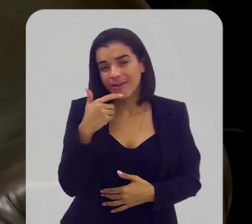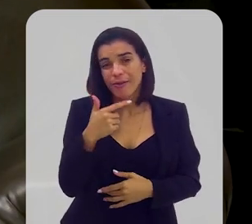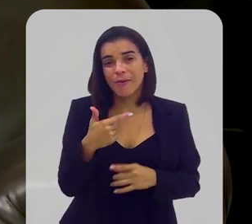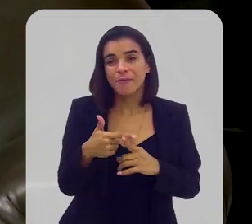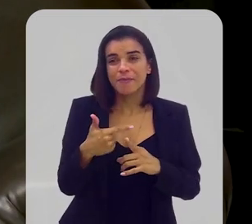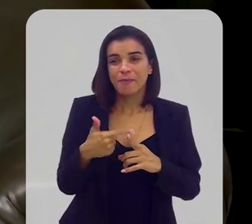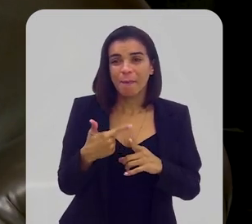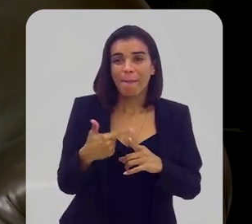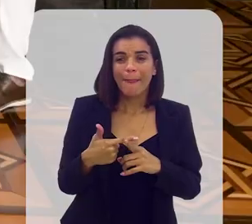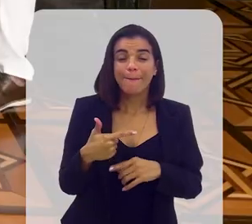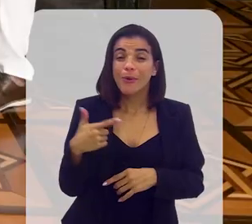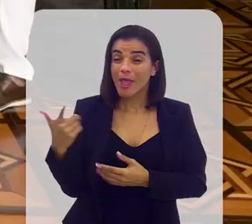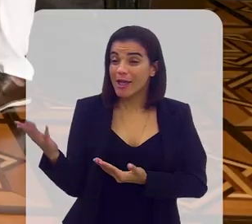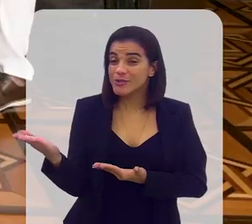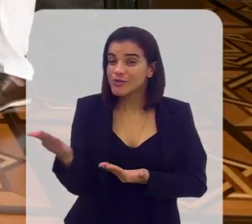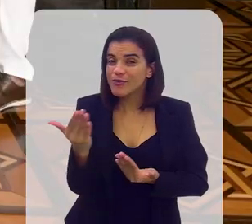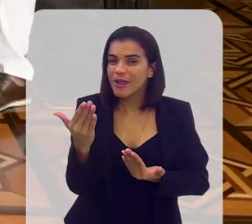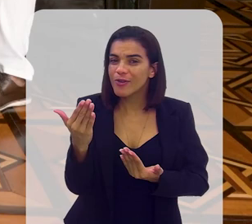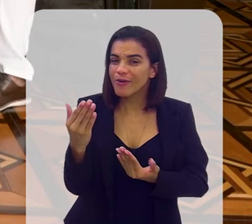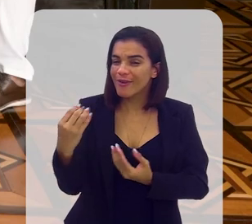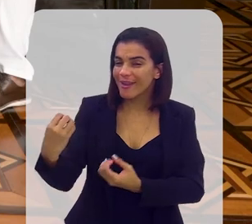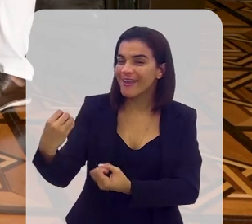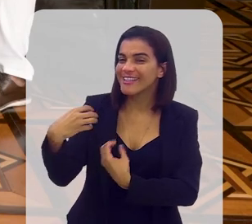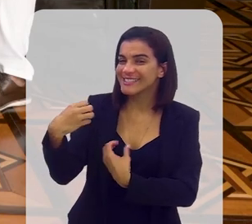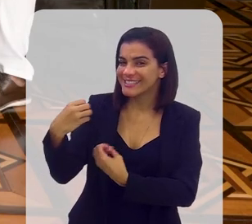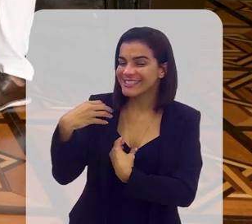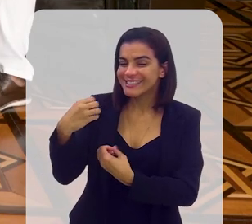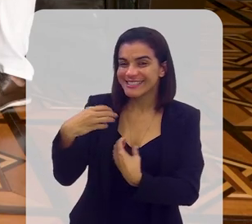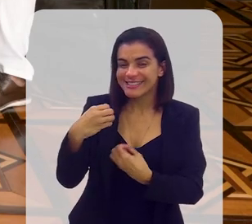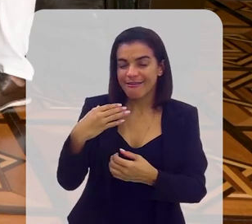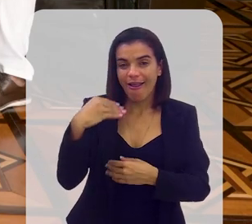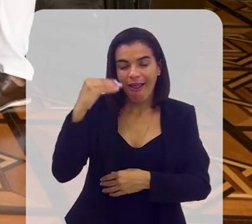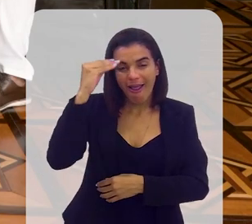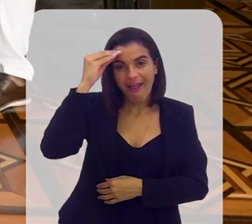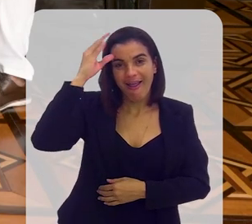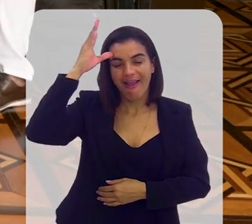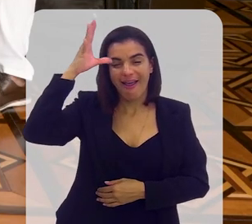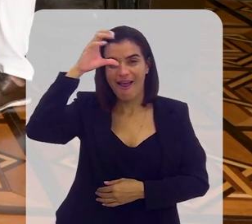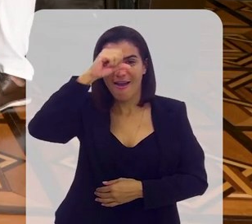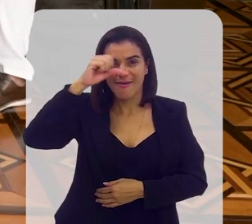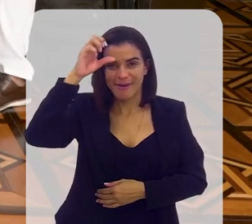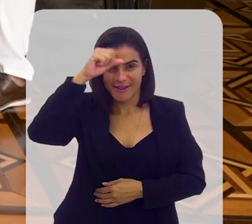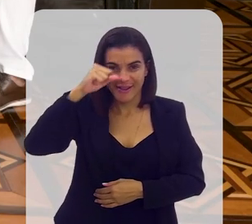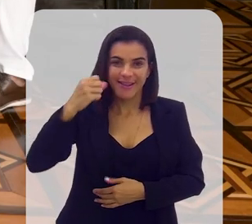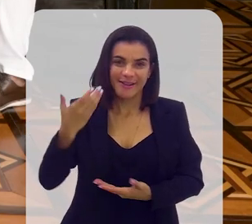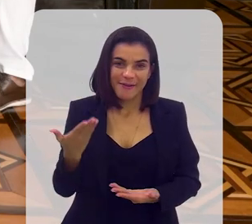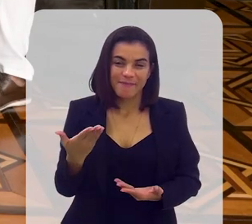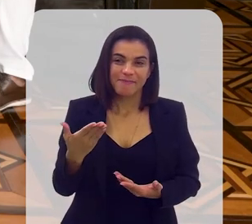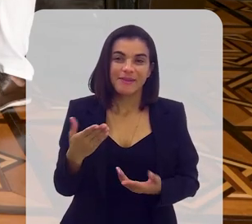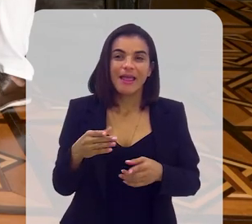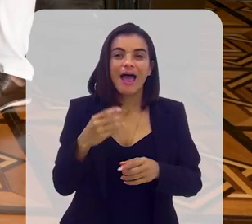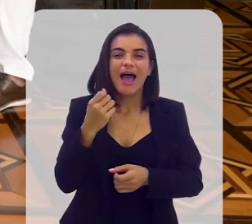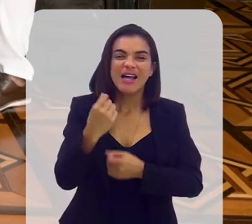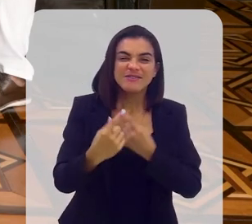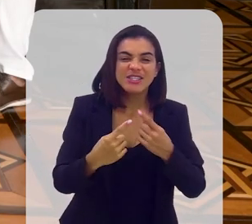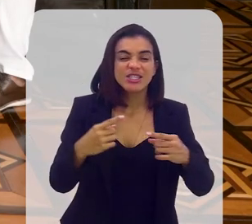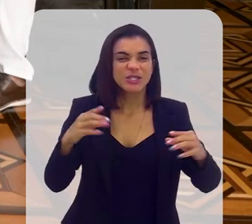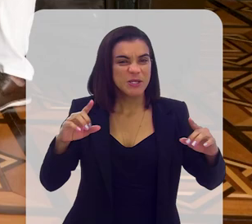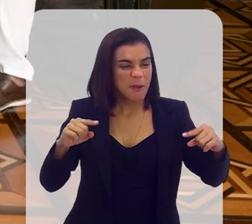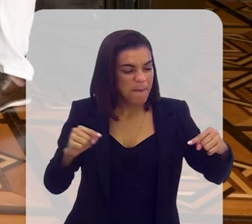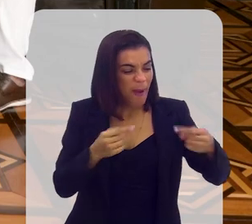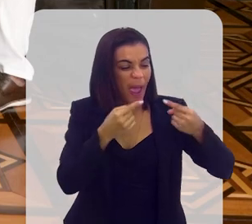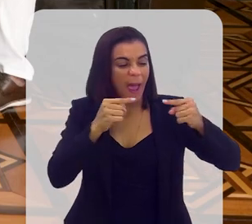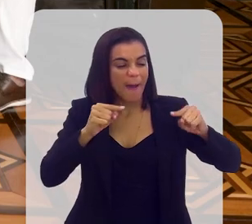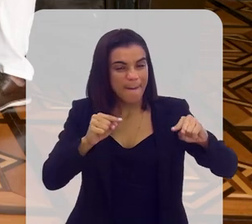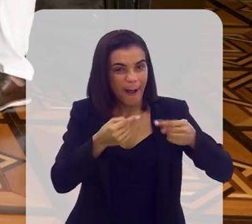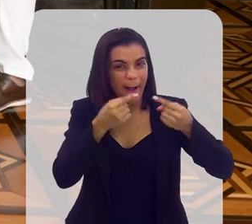o frescor da juventude vem nos ensinando e a gente vai aprendendo cada vez mais. Os caras vão trazendo... Muito em breve, muito embora a gente às vezes bate um pouco de